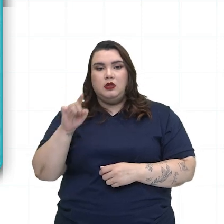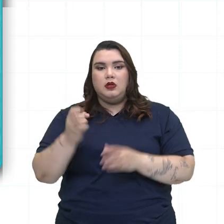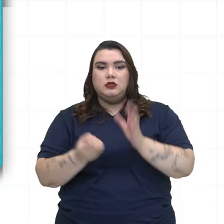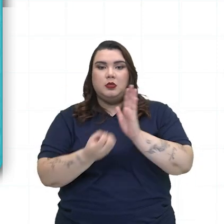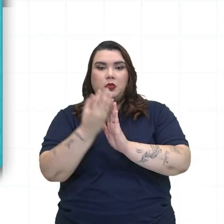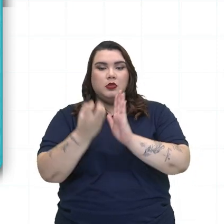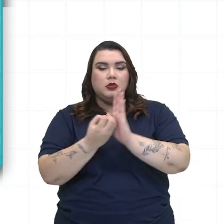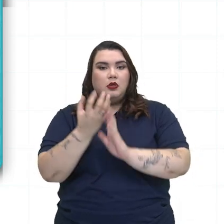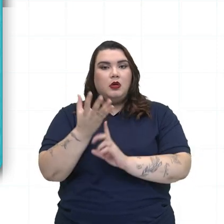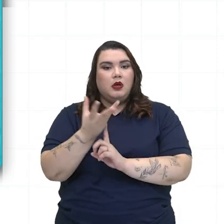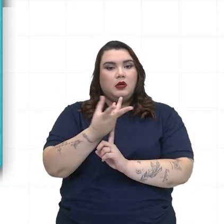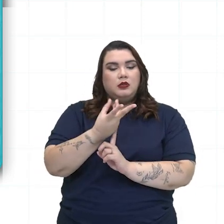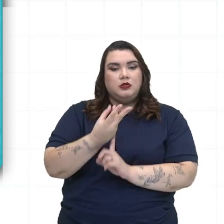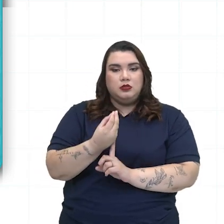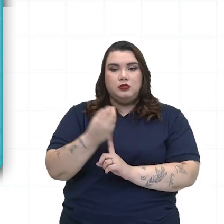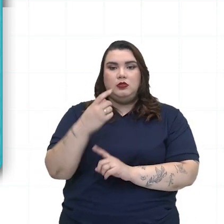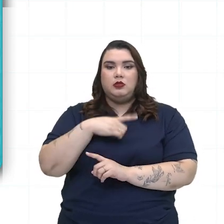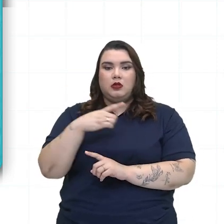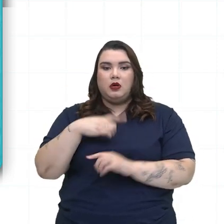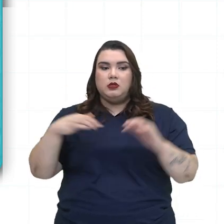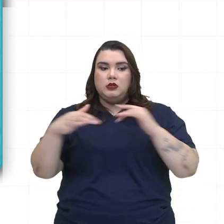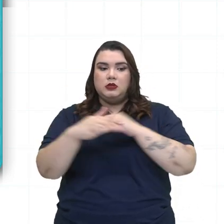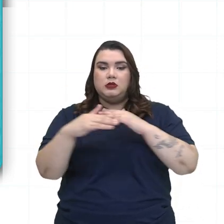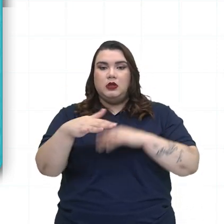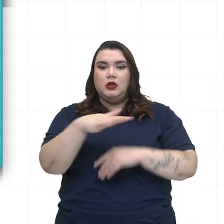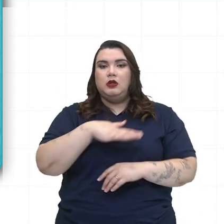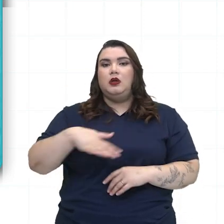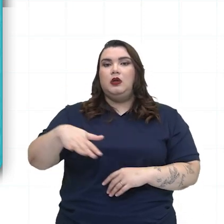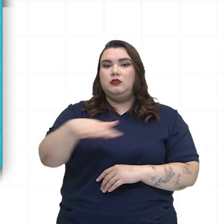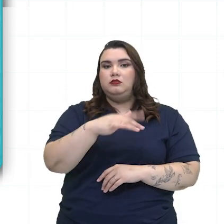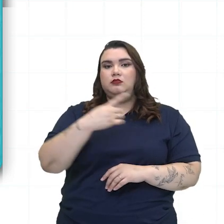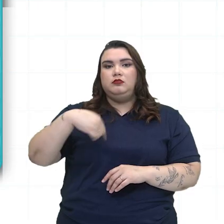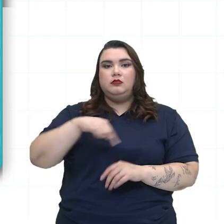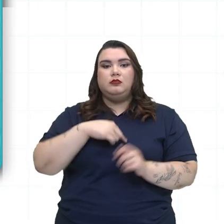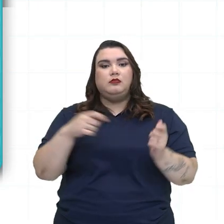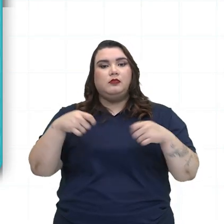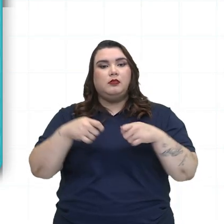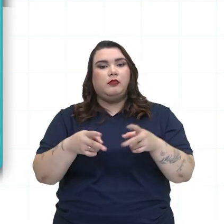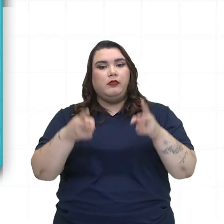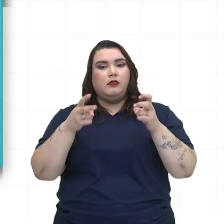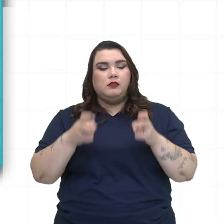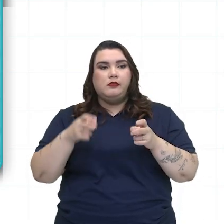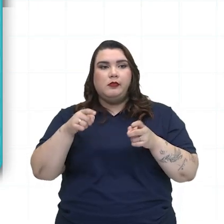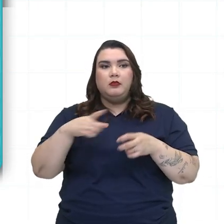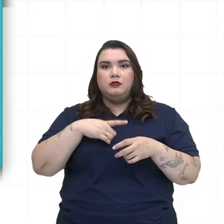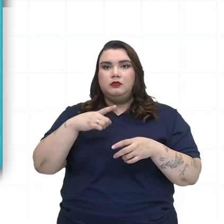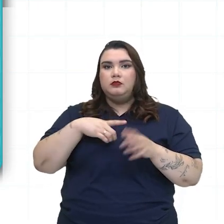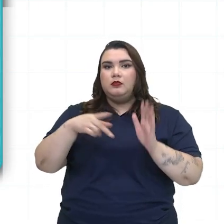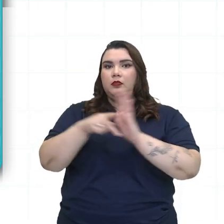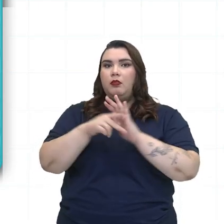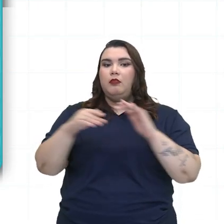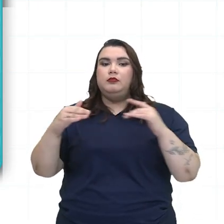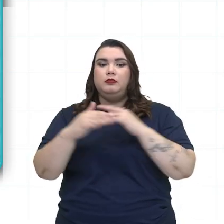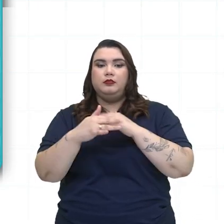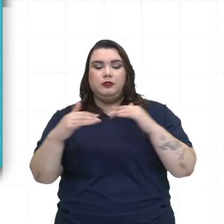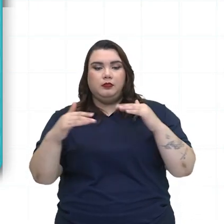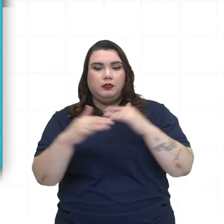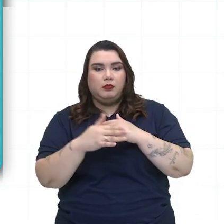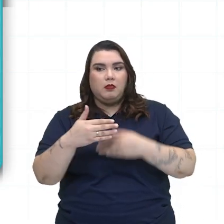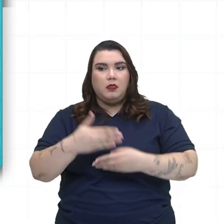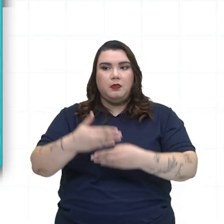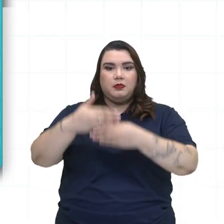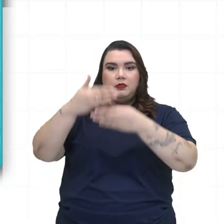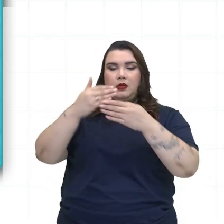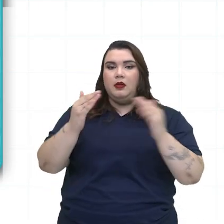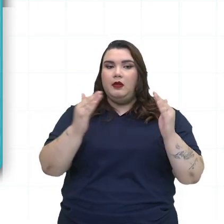que ela acontece aí de uma forma urbana, né? A gente consegue ver o grafite nas paredes das cidades, nas